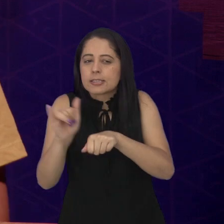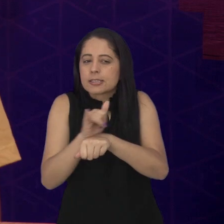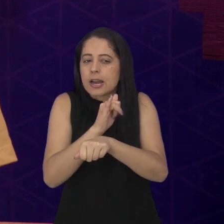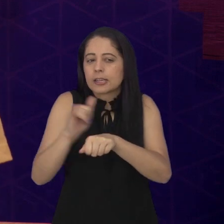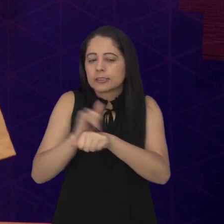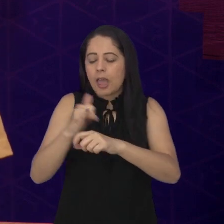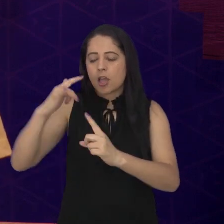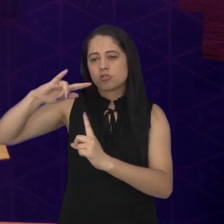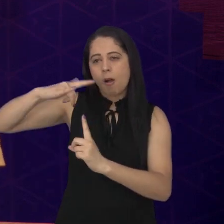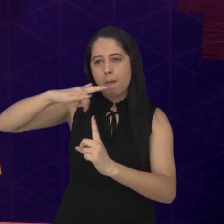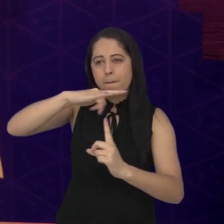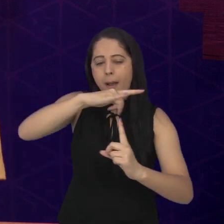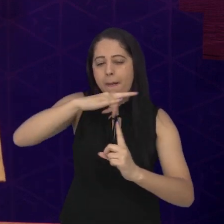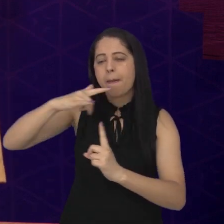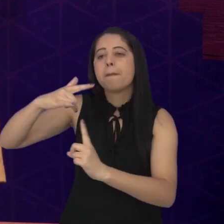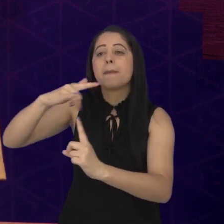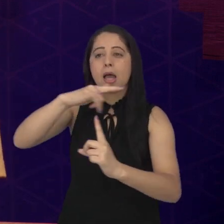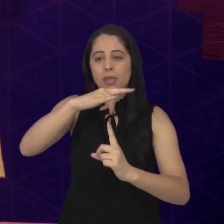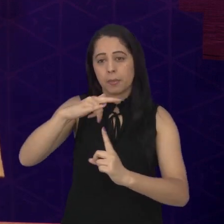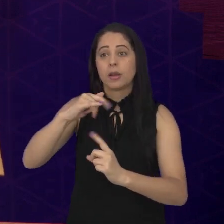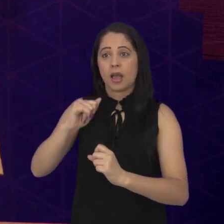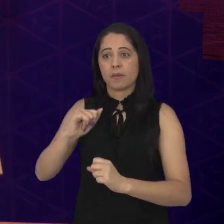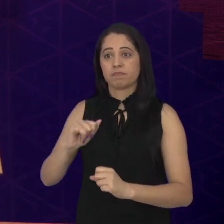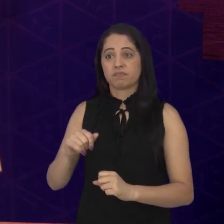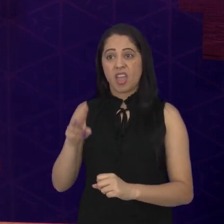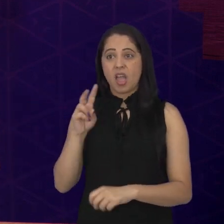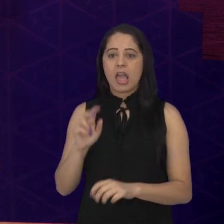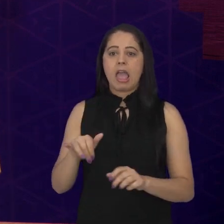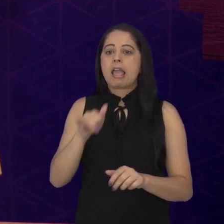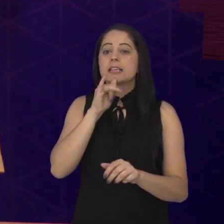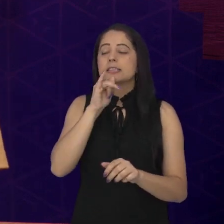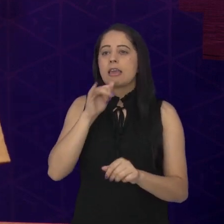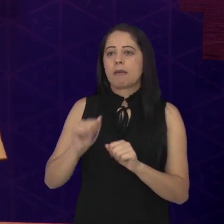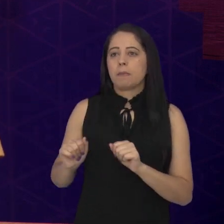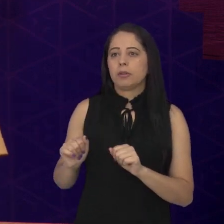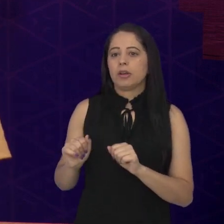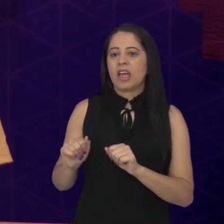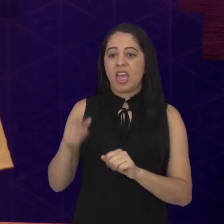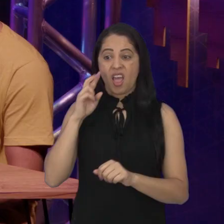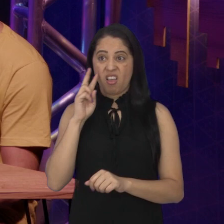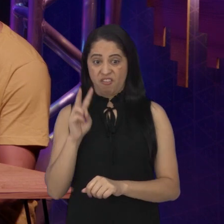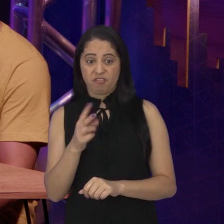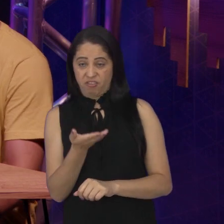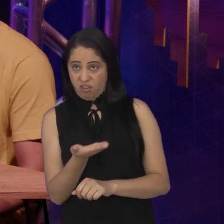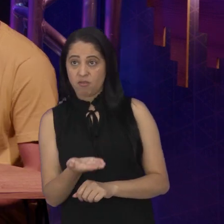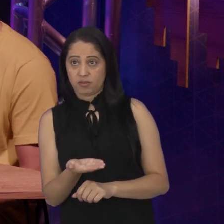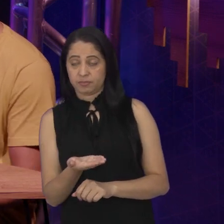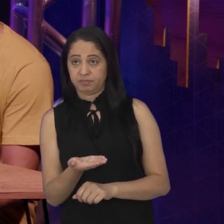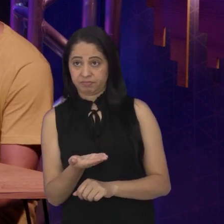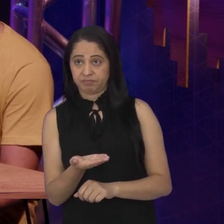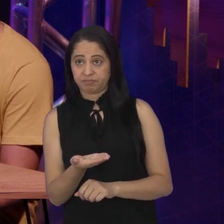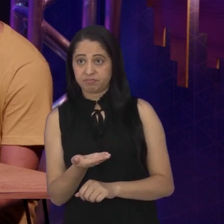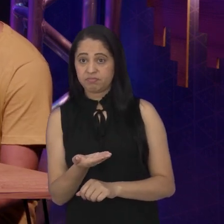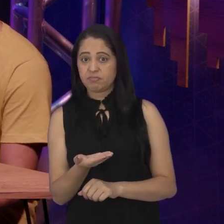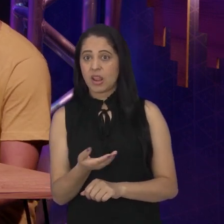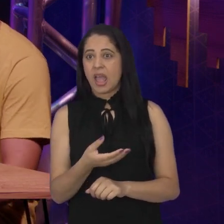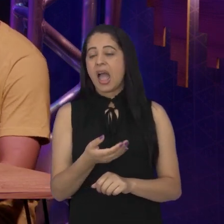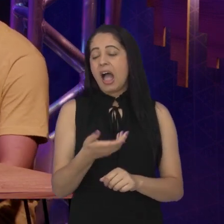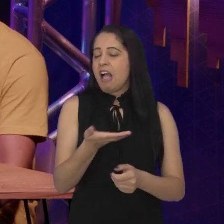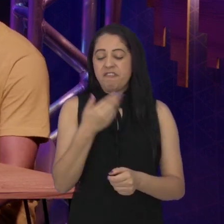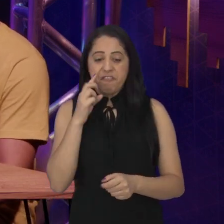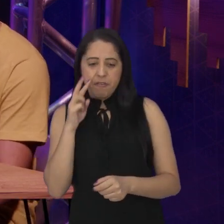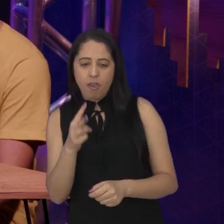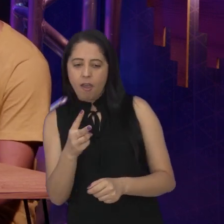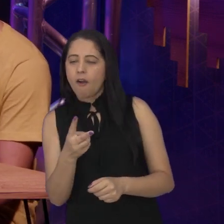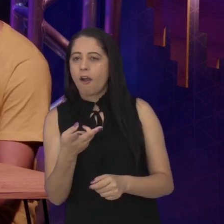como uma ferramenta publicitária, né, de que, olha só, ela, né, fazia parzinho com